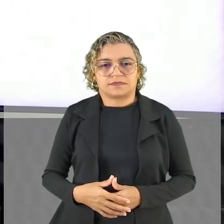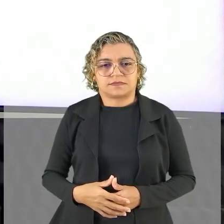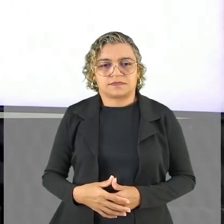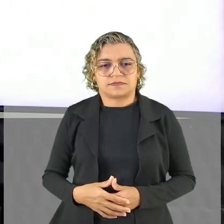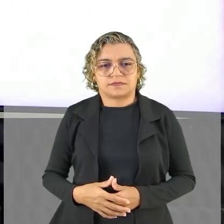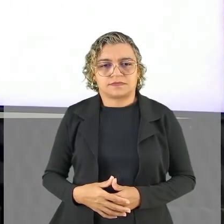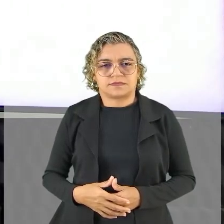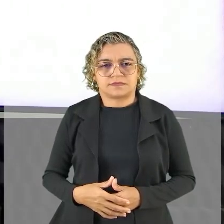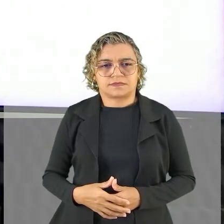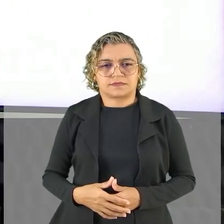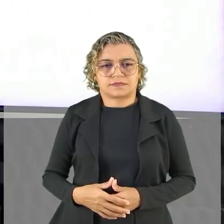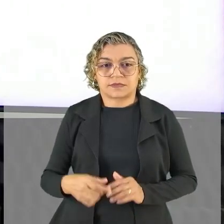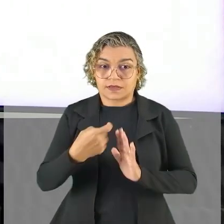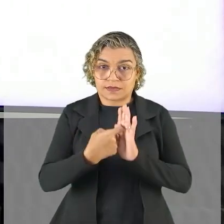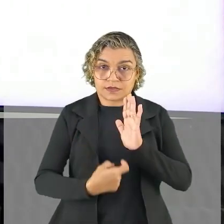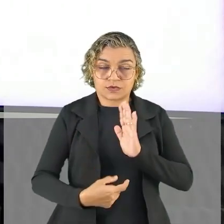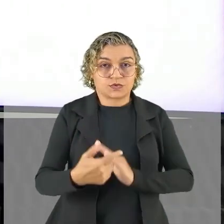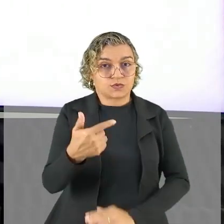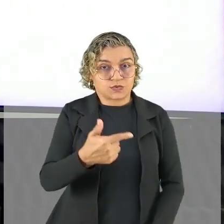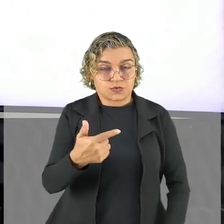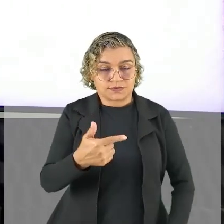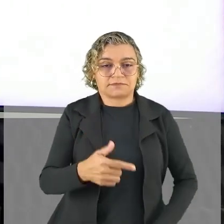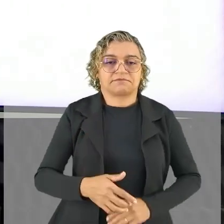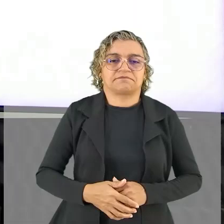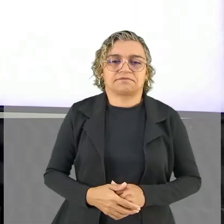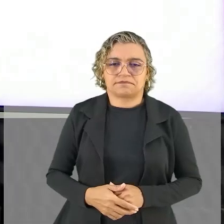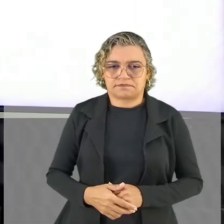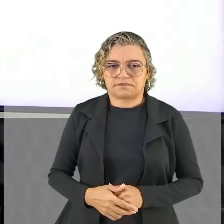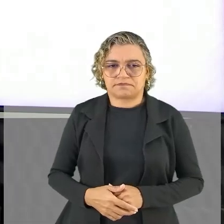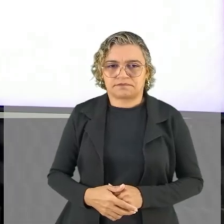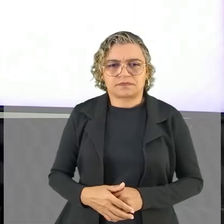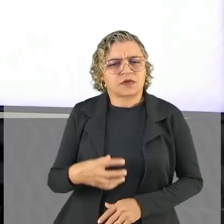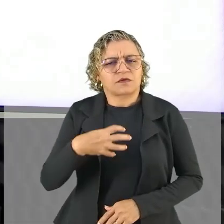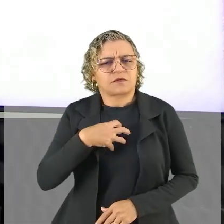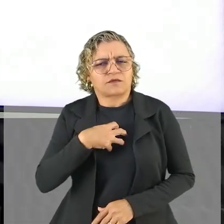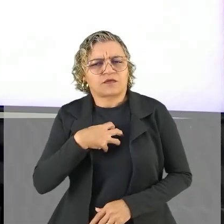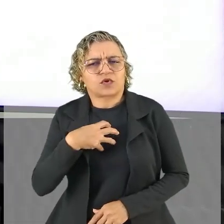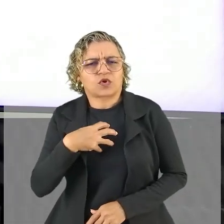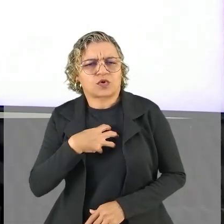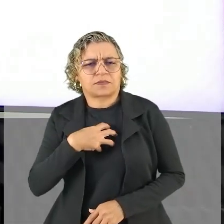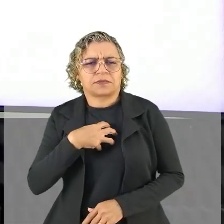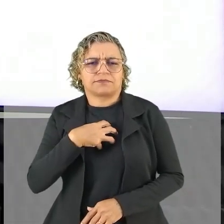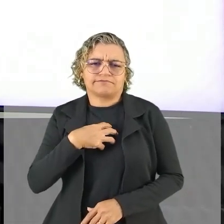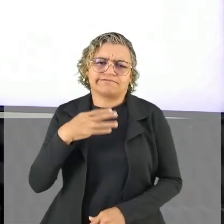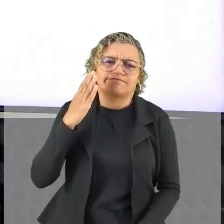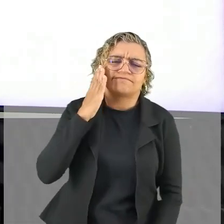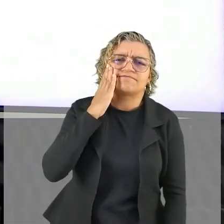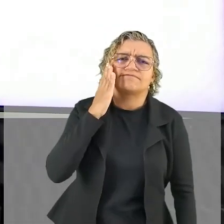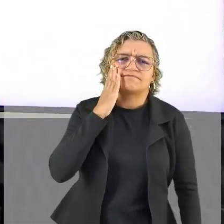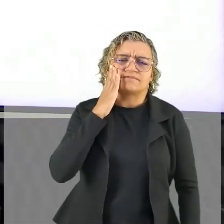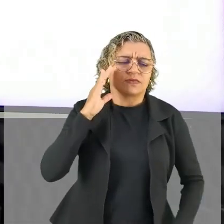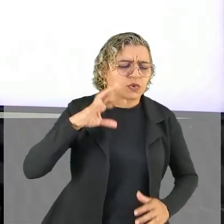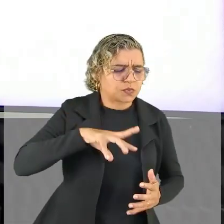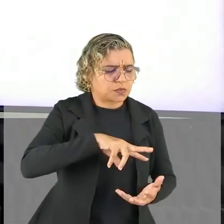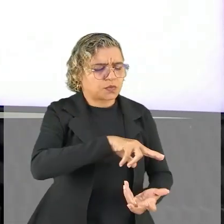Texto 2, vamos ao texto 2. Qual será a forma mais razoável de entender como é o mundo? Existirá